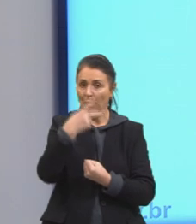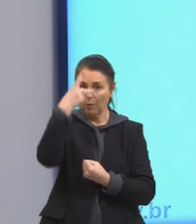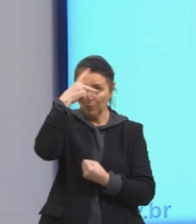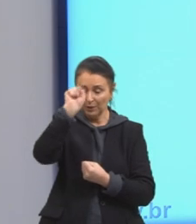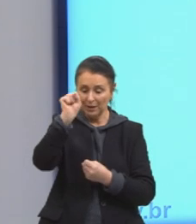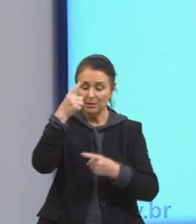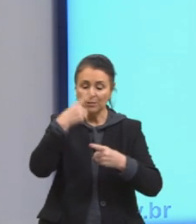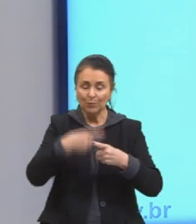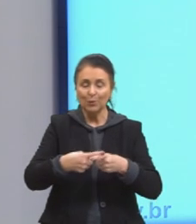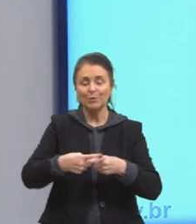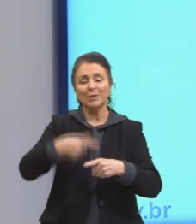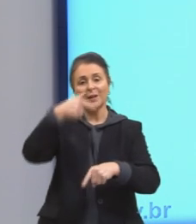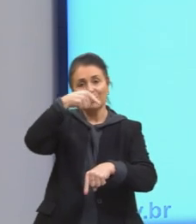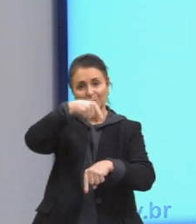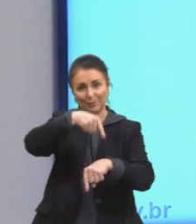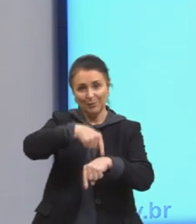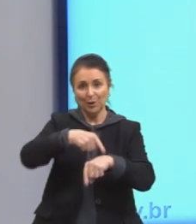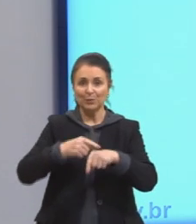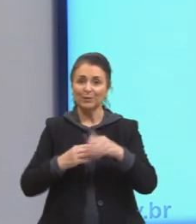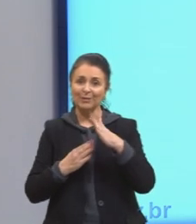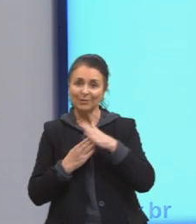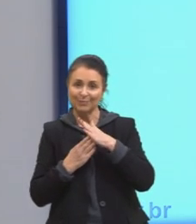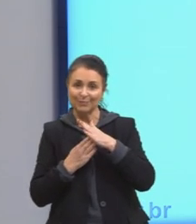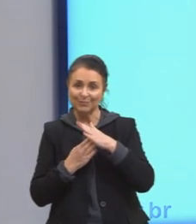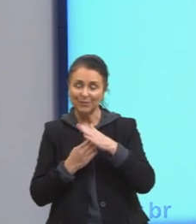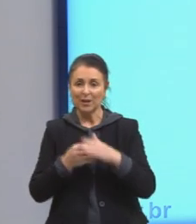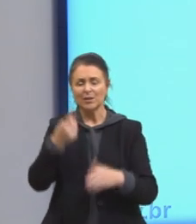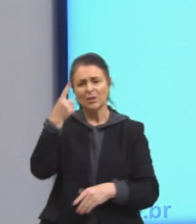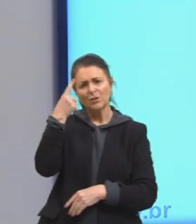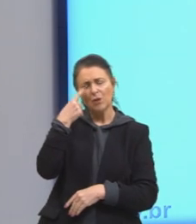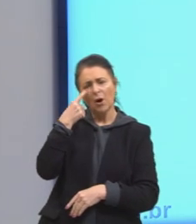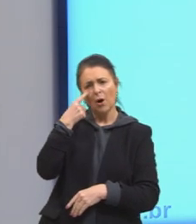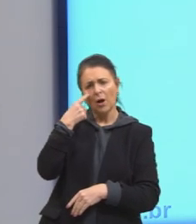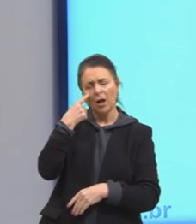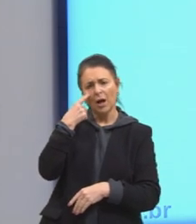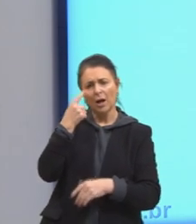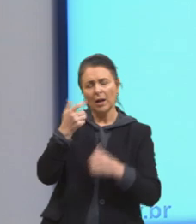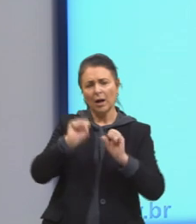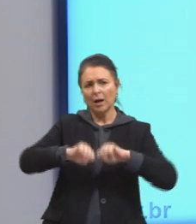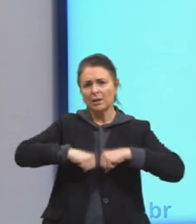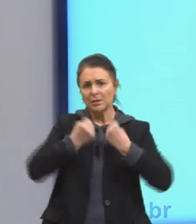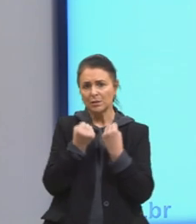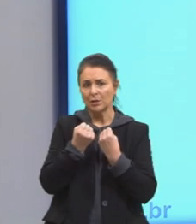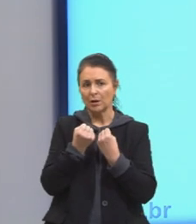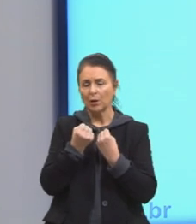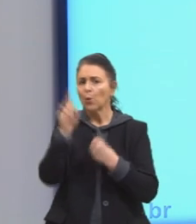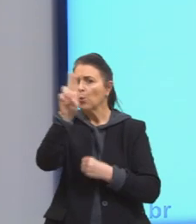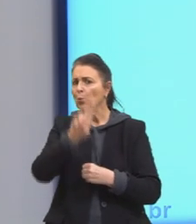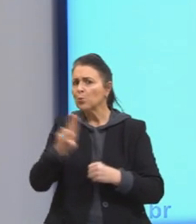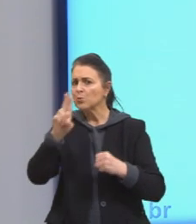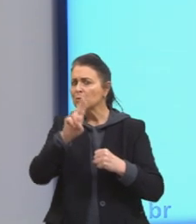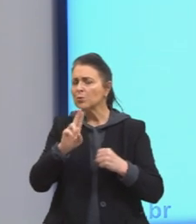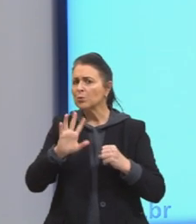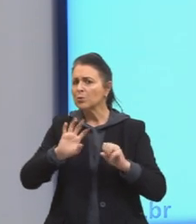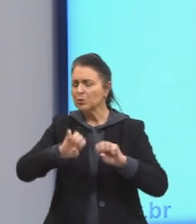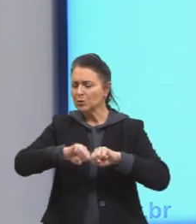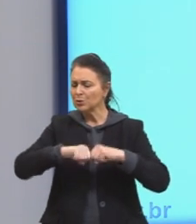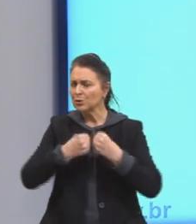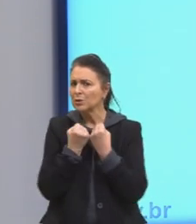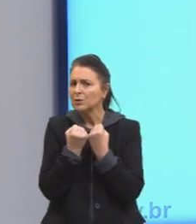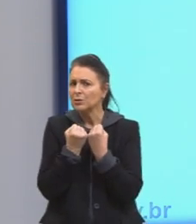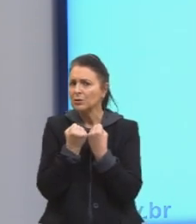pelo tempo e aqui a gente vê né a energia mas vejam consumo de energia que que é isso gente